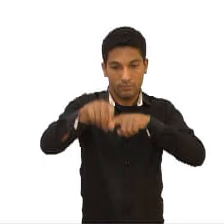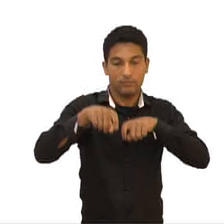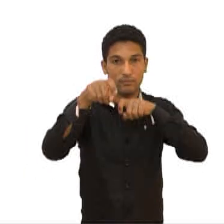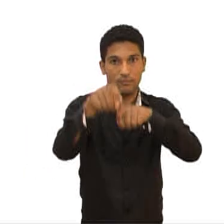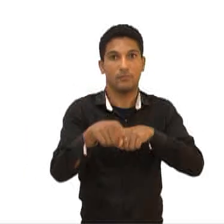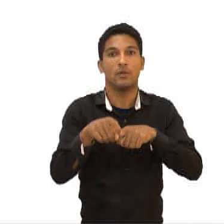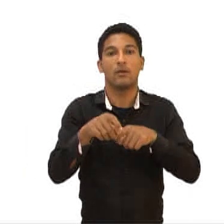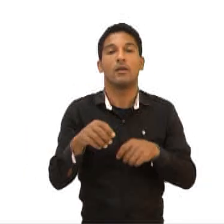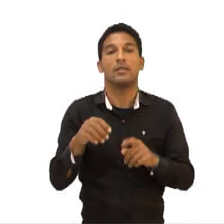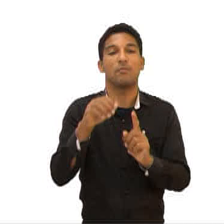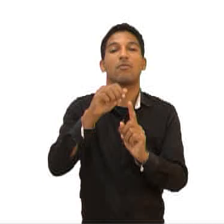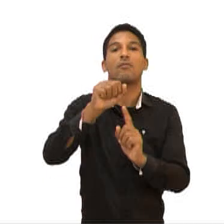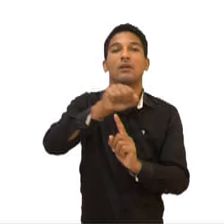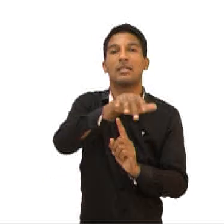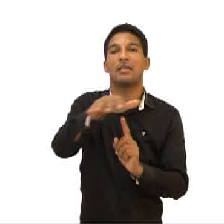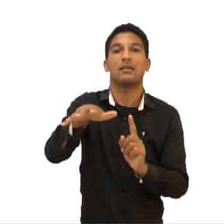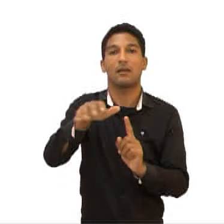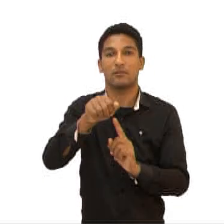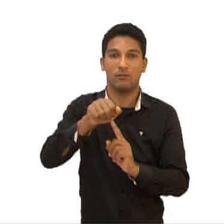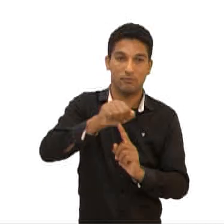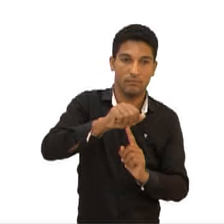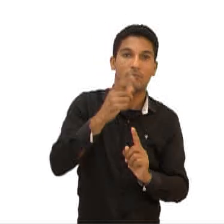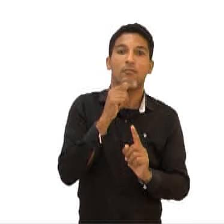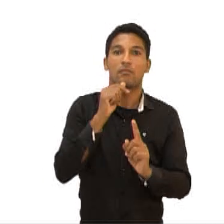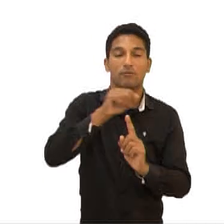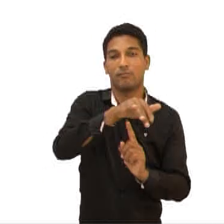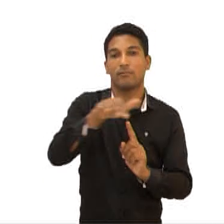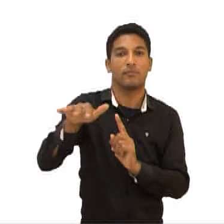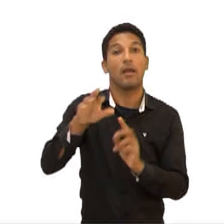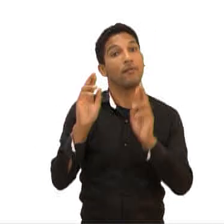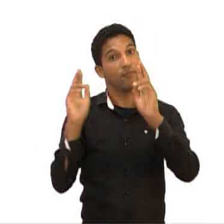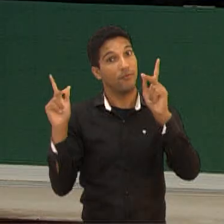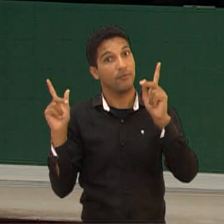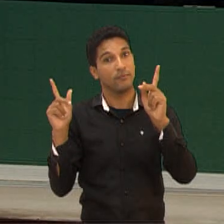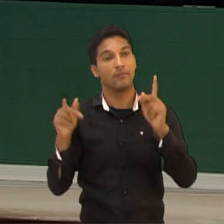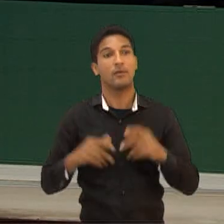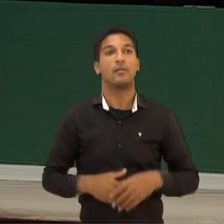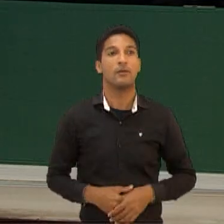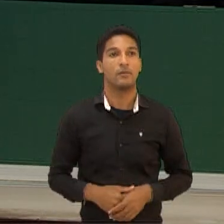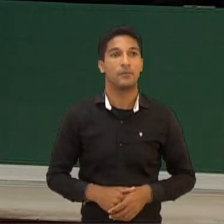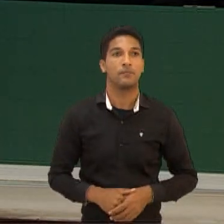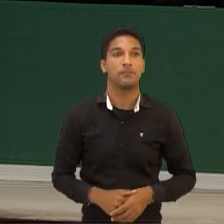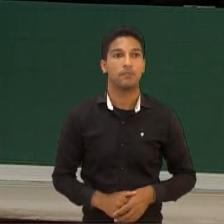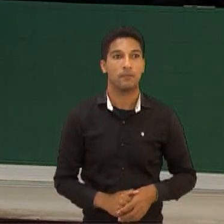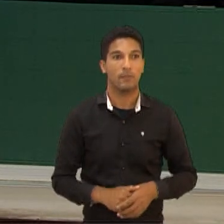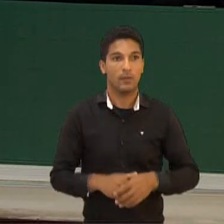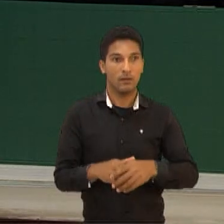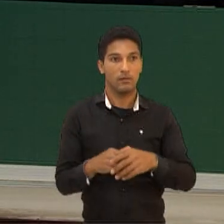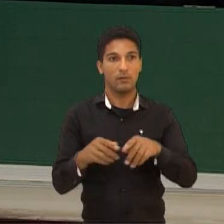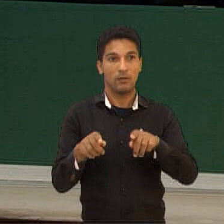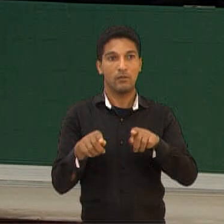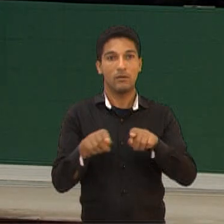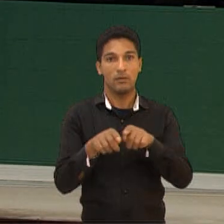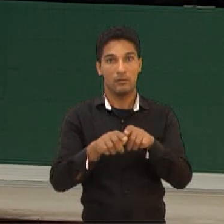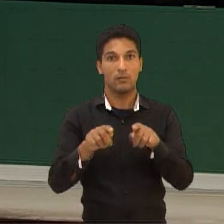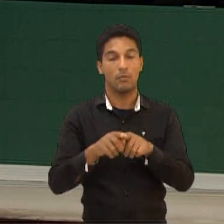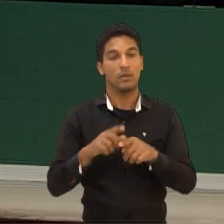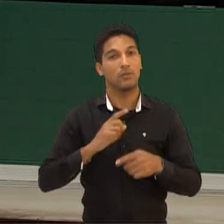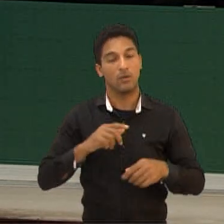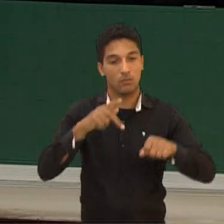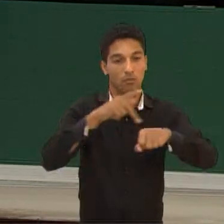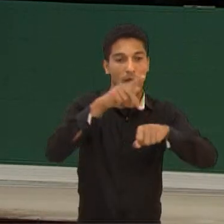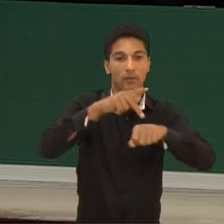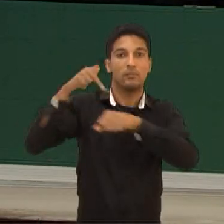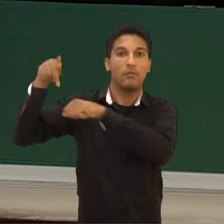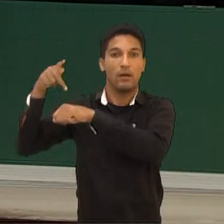dos alimentos tem subido de forma muito expressiva, né, daí já entra a lei de oferta e demanda, livre concorrência, né,